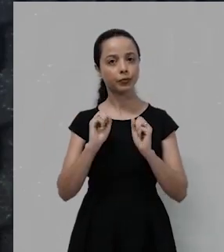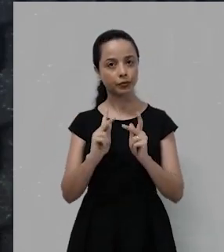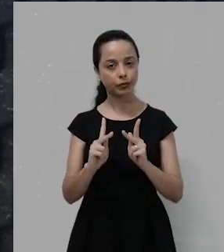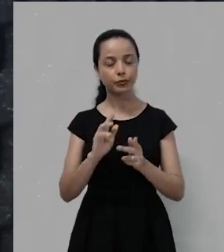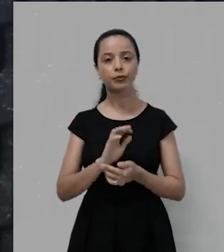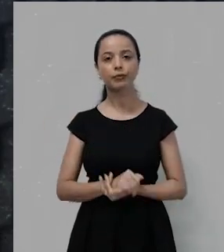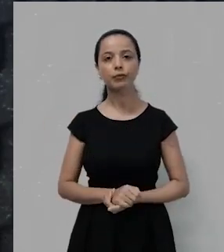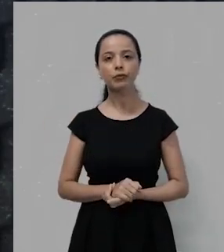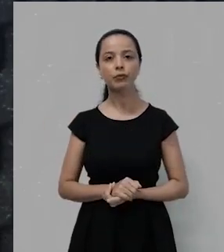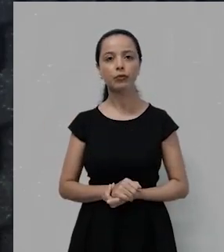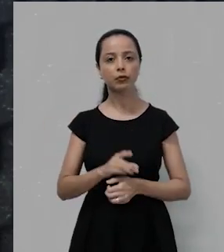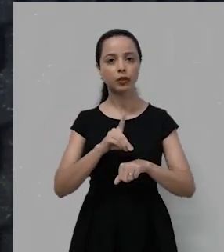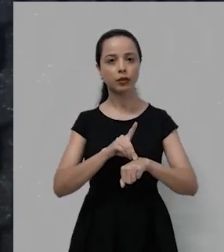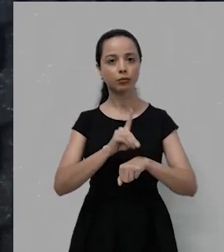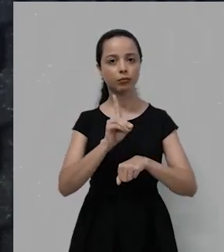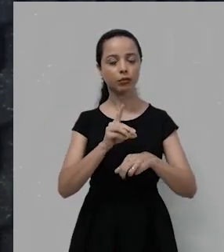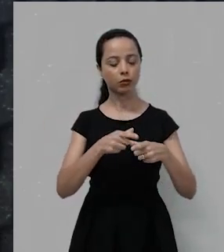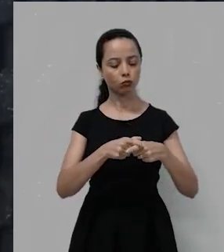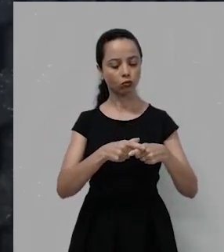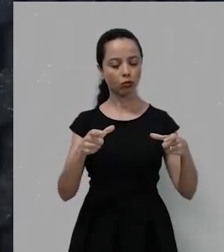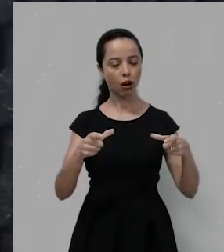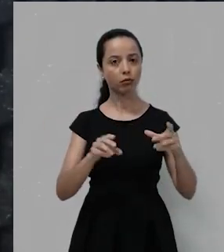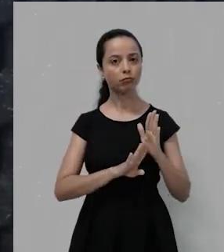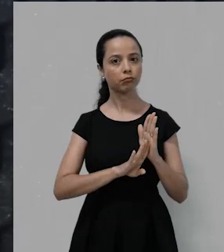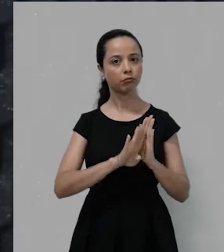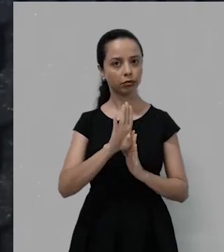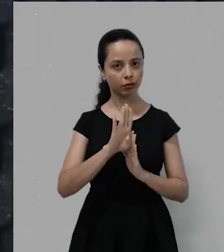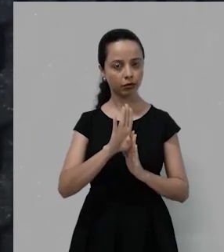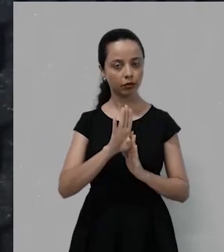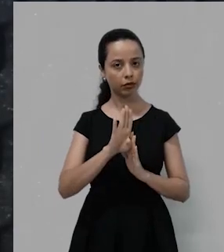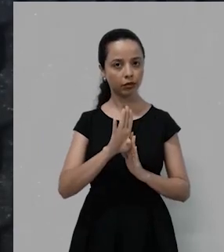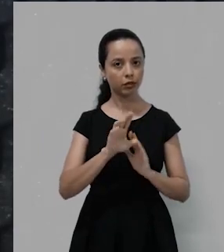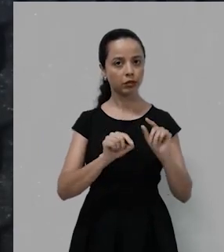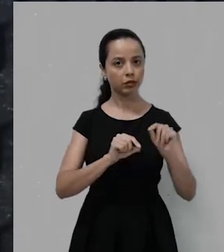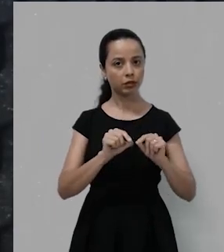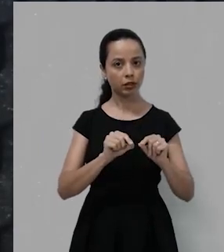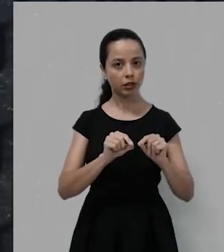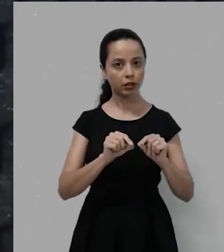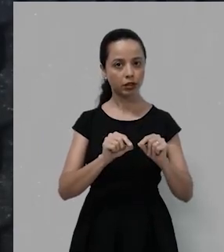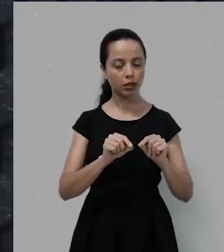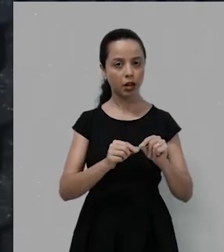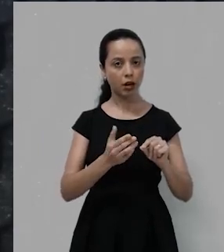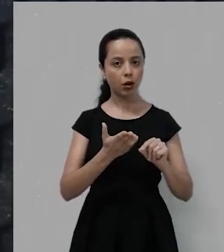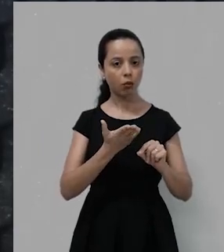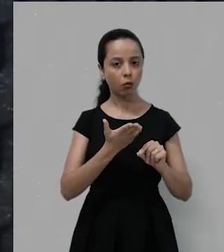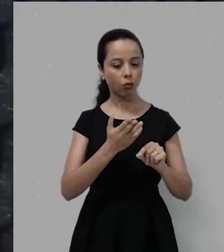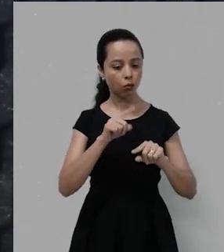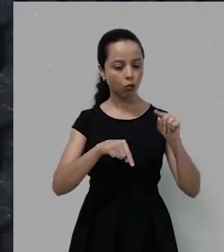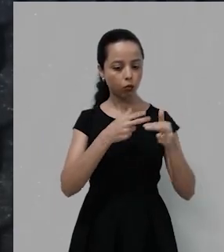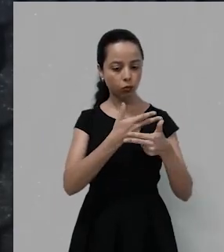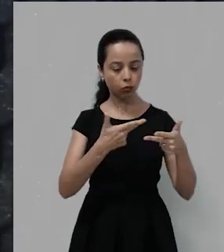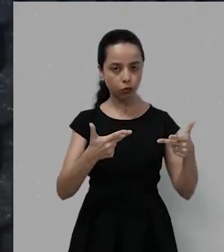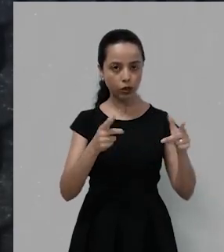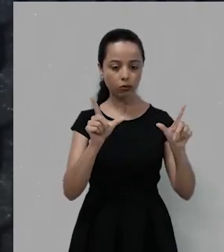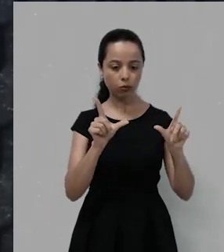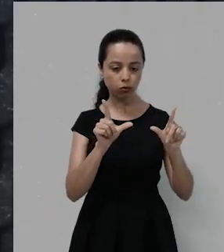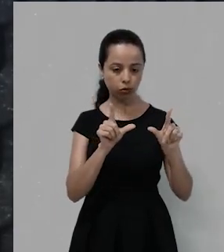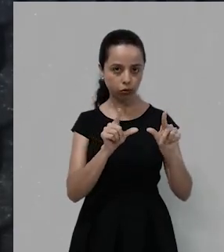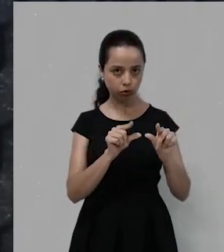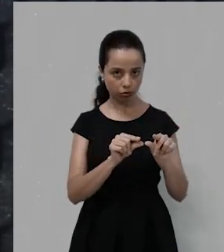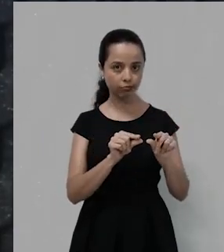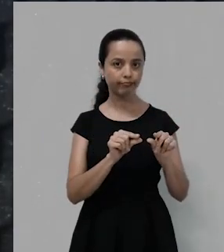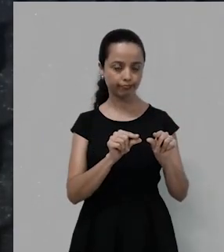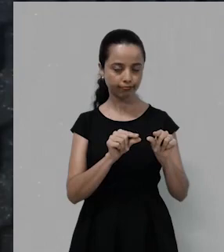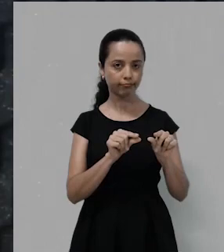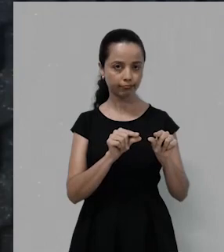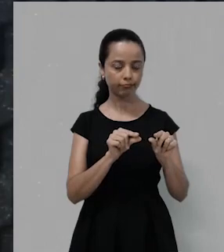o aumento da densidade populacional faz com que a concentração dos nutrientes disponíveis diminua, ok?